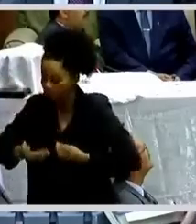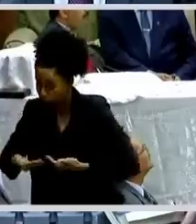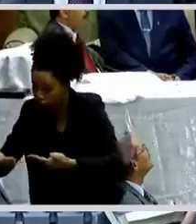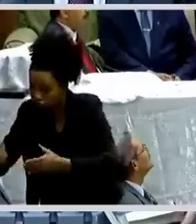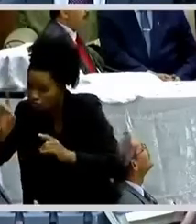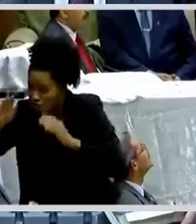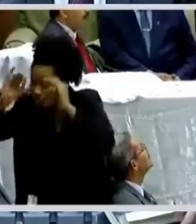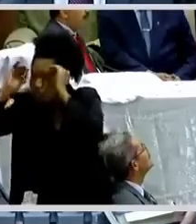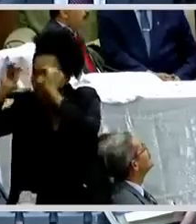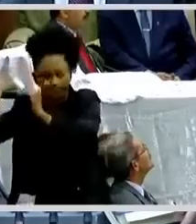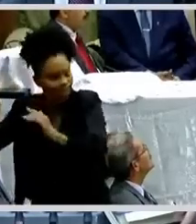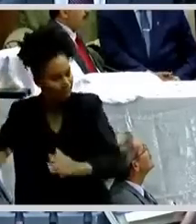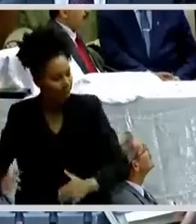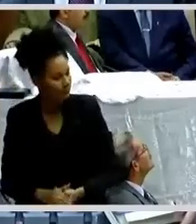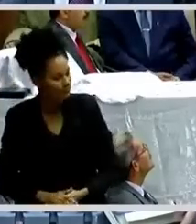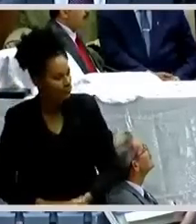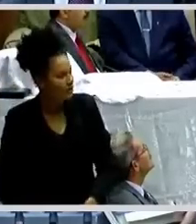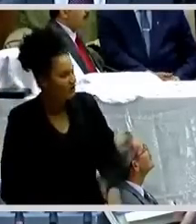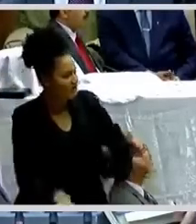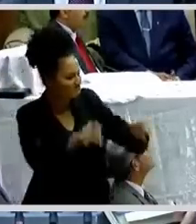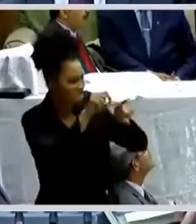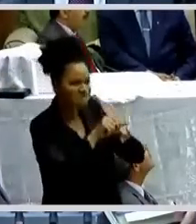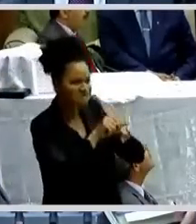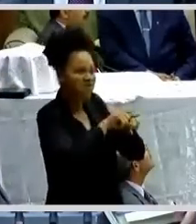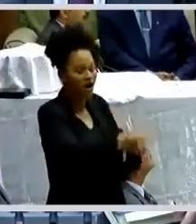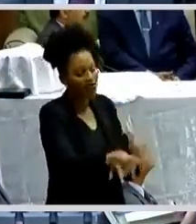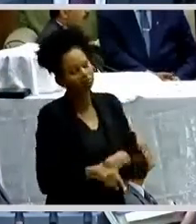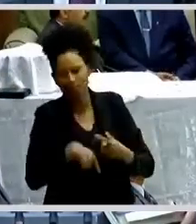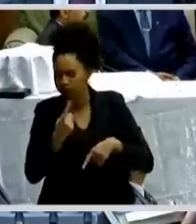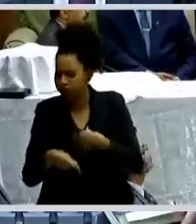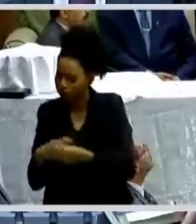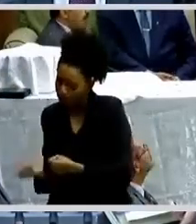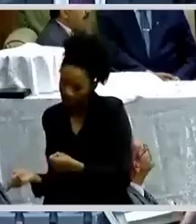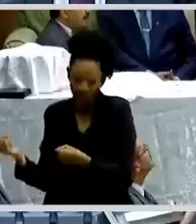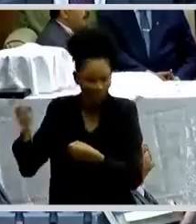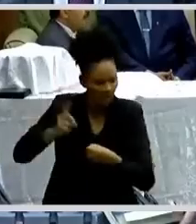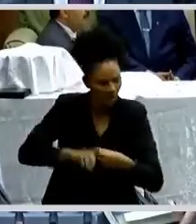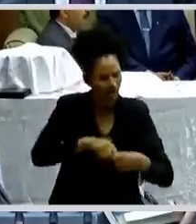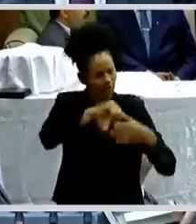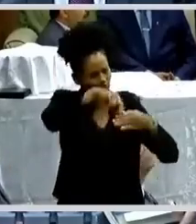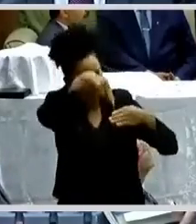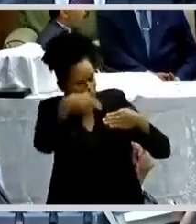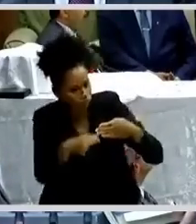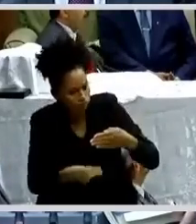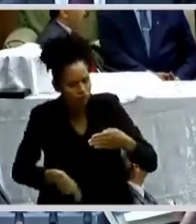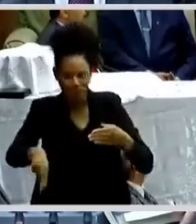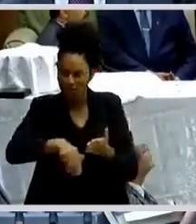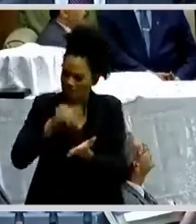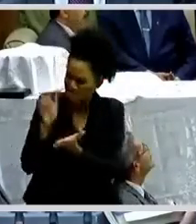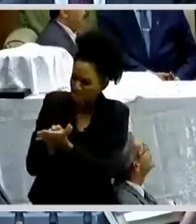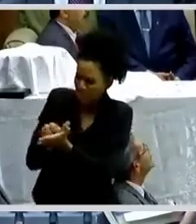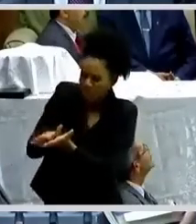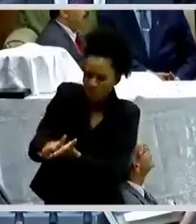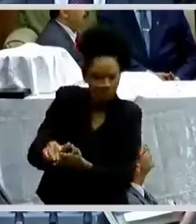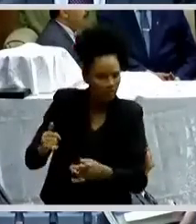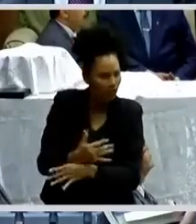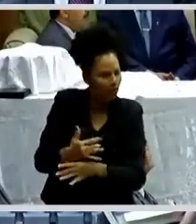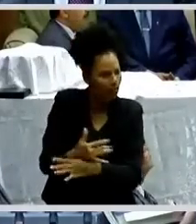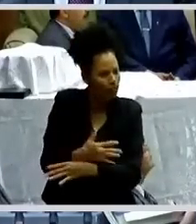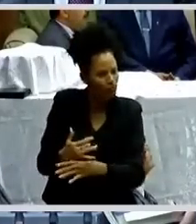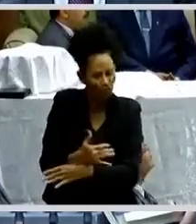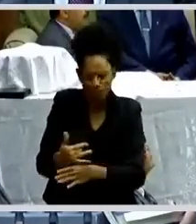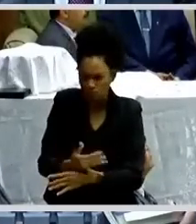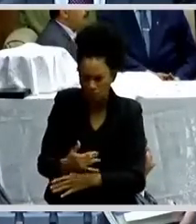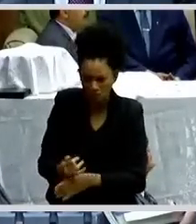servirás. Volta para Nazaré, para a região da Galiléia. É expulso da cidade, é expulso